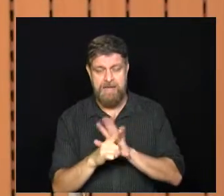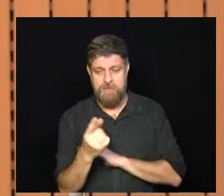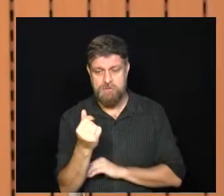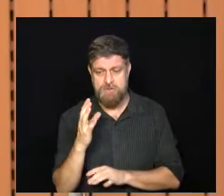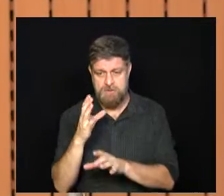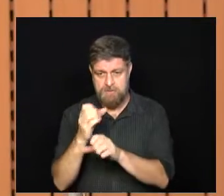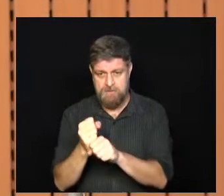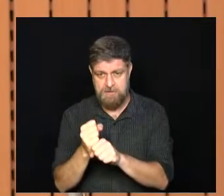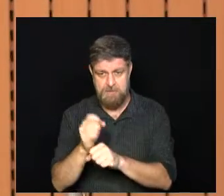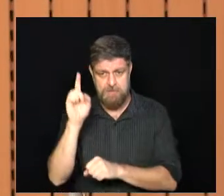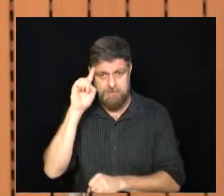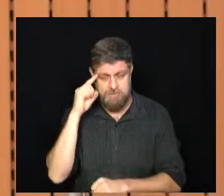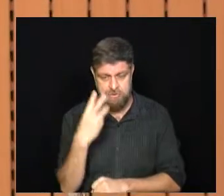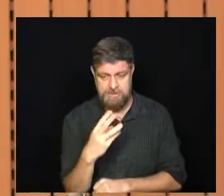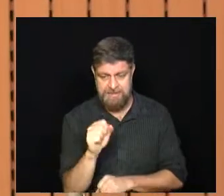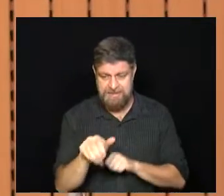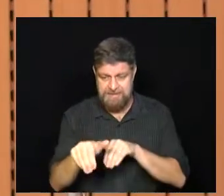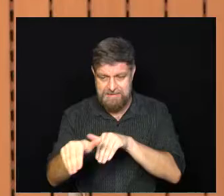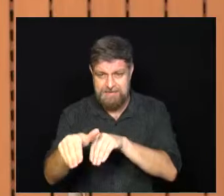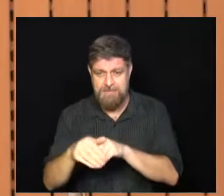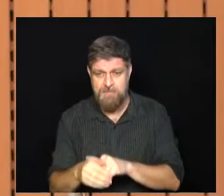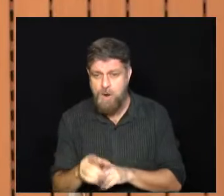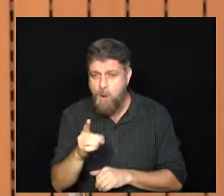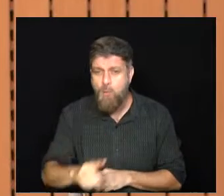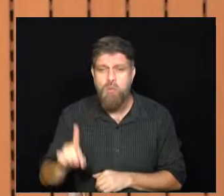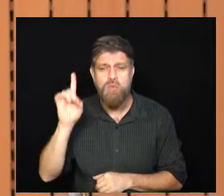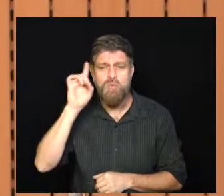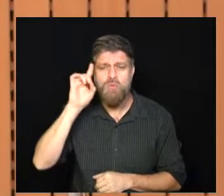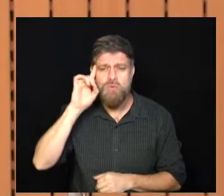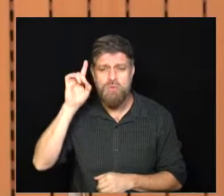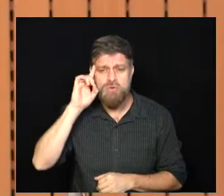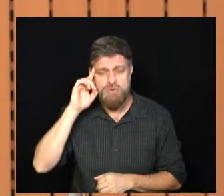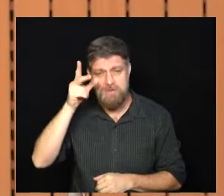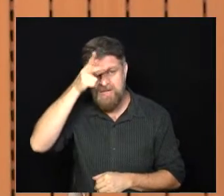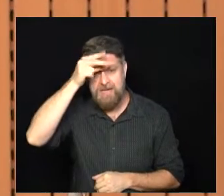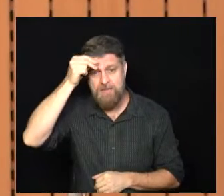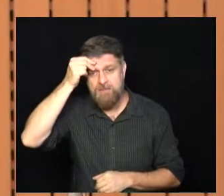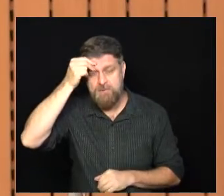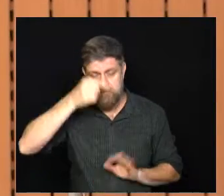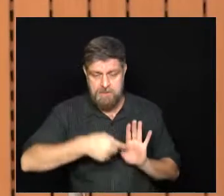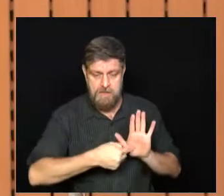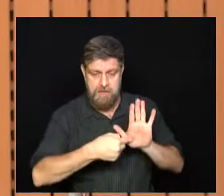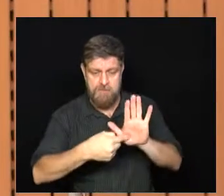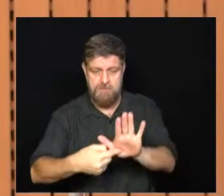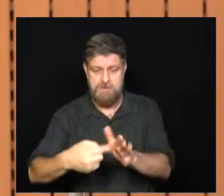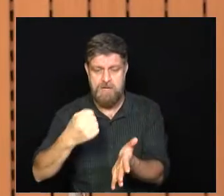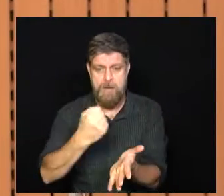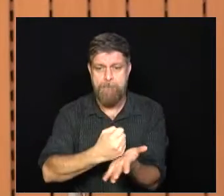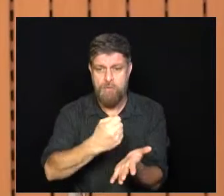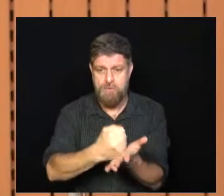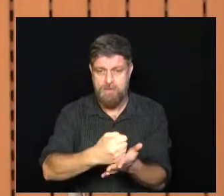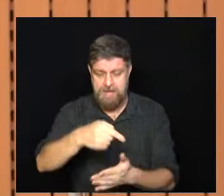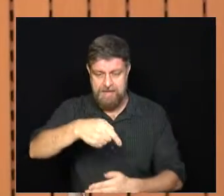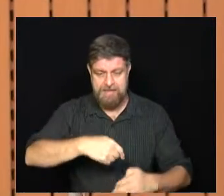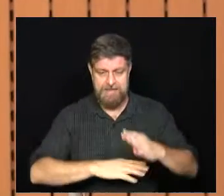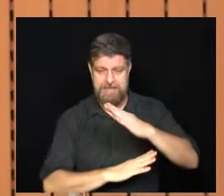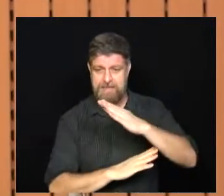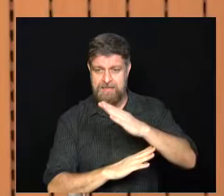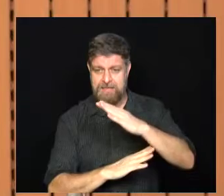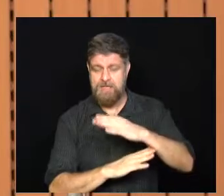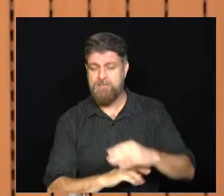dia 30 de setembro, é o último dia da Prefeitura apresentar e protocolar na Câmara de